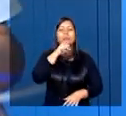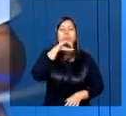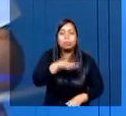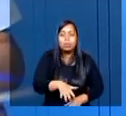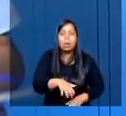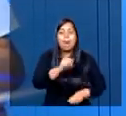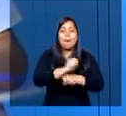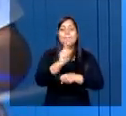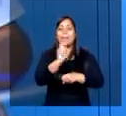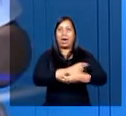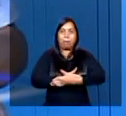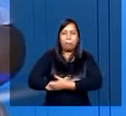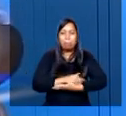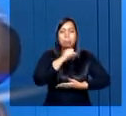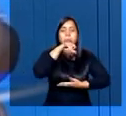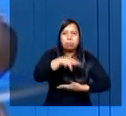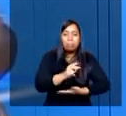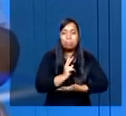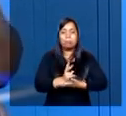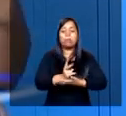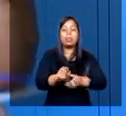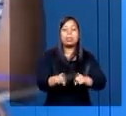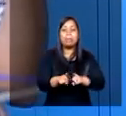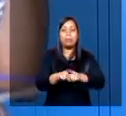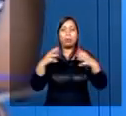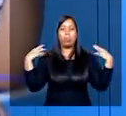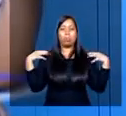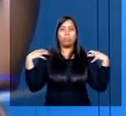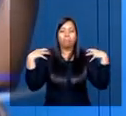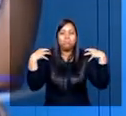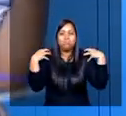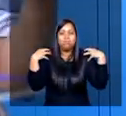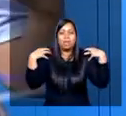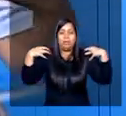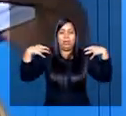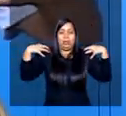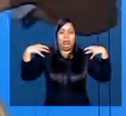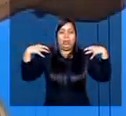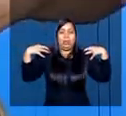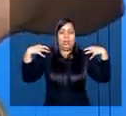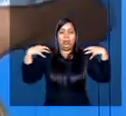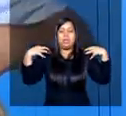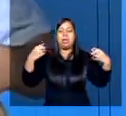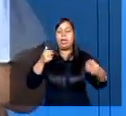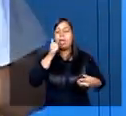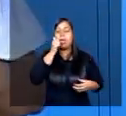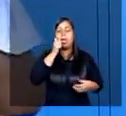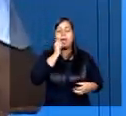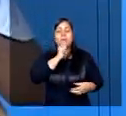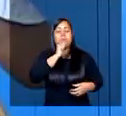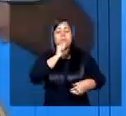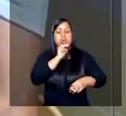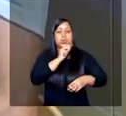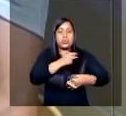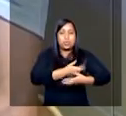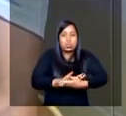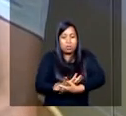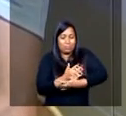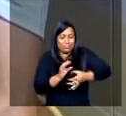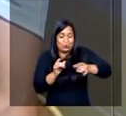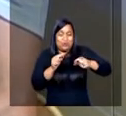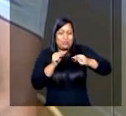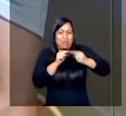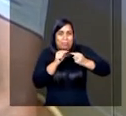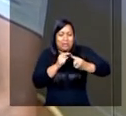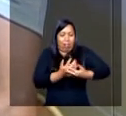São aqueles bebês que têm uma hipertonia muscular, o músculo fica para trás. A mãe não se amolda com esse bebê não se amolda